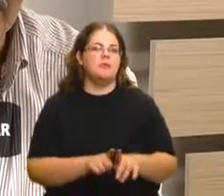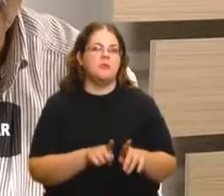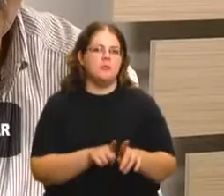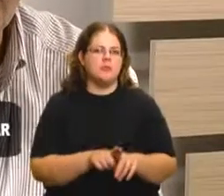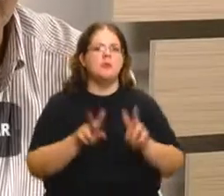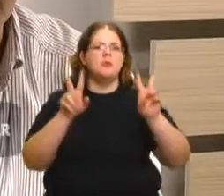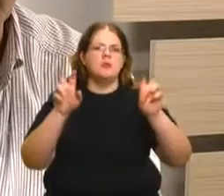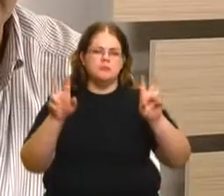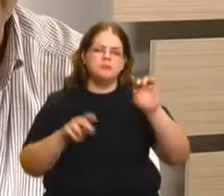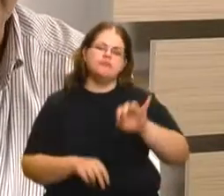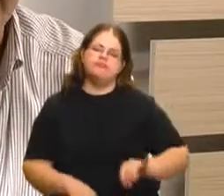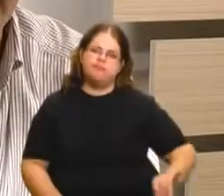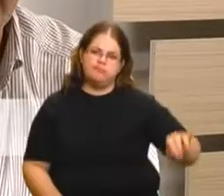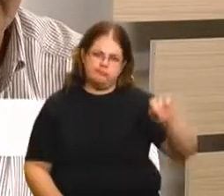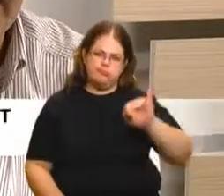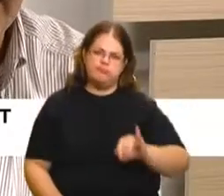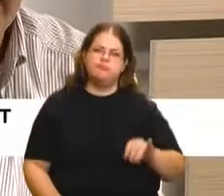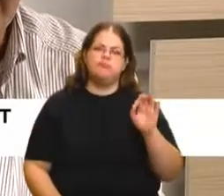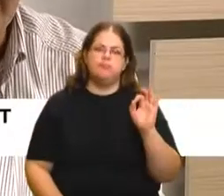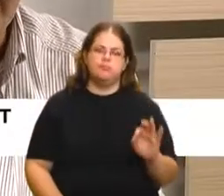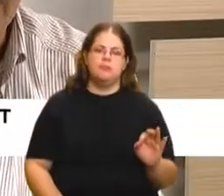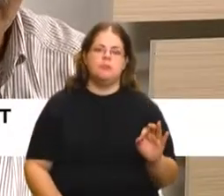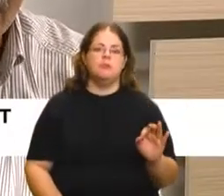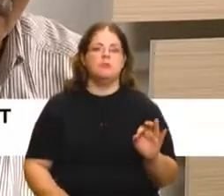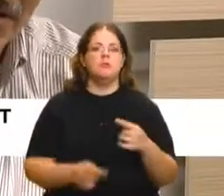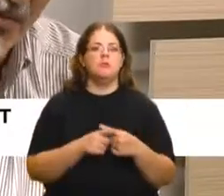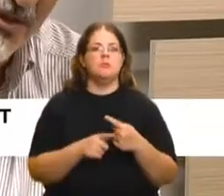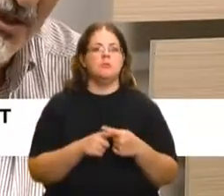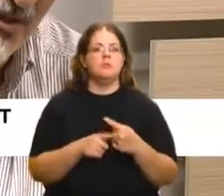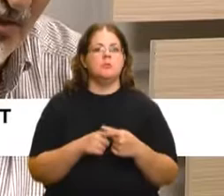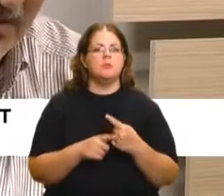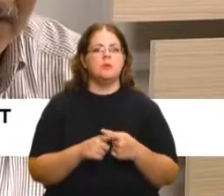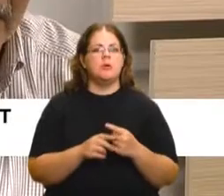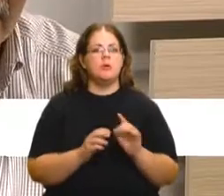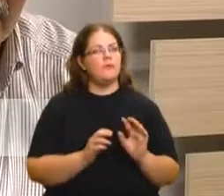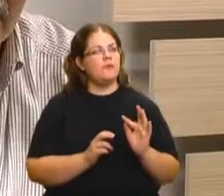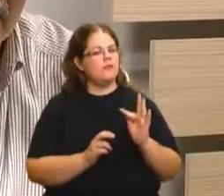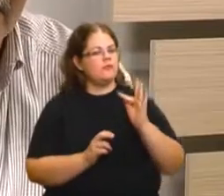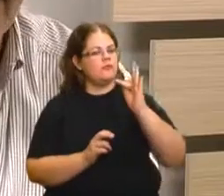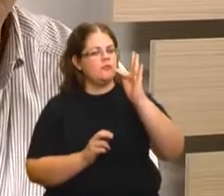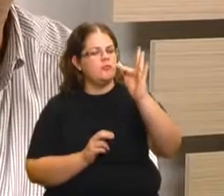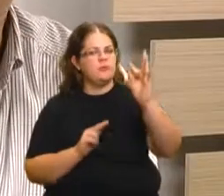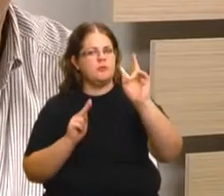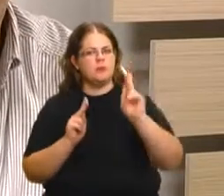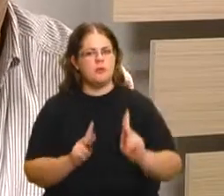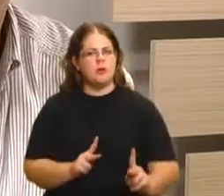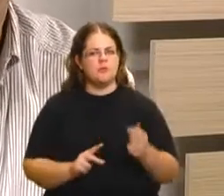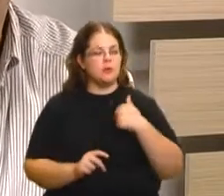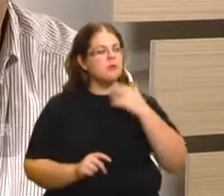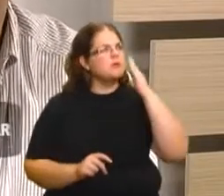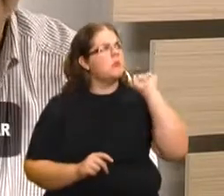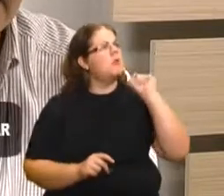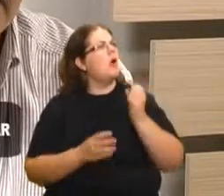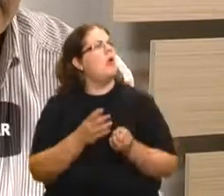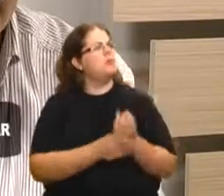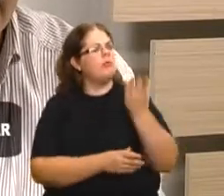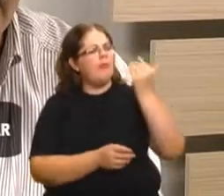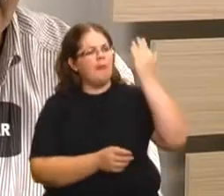um tema muito importante, para que as gerações posteriores saibam o que foi